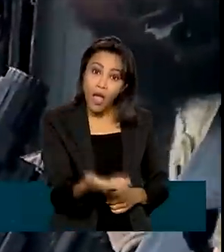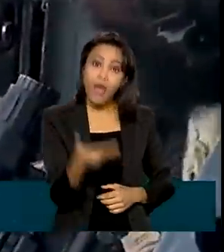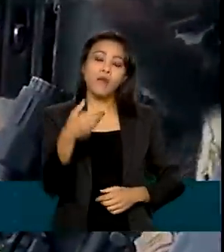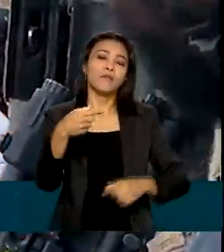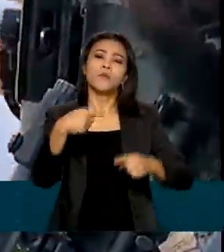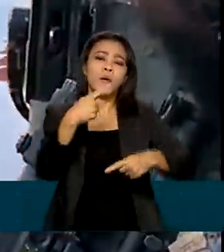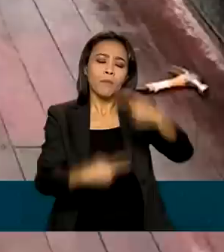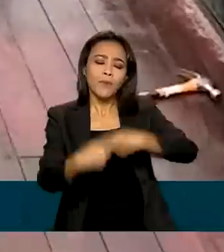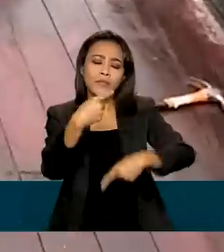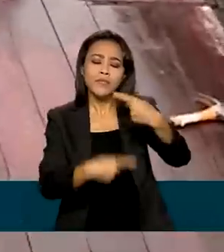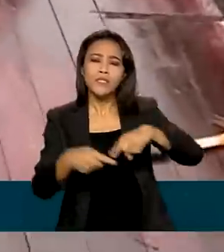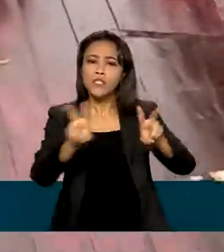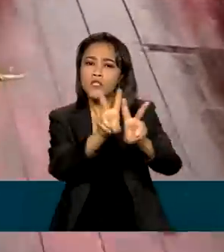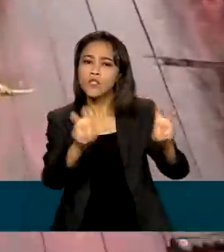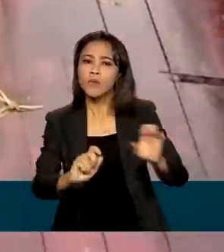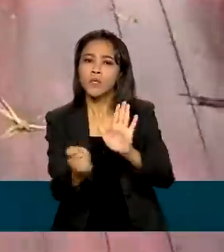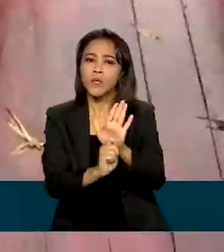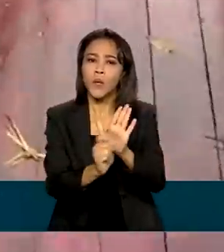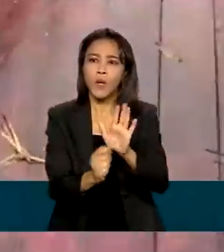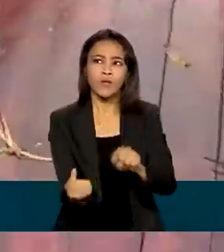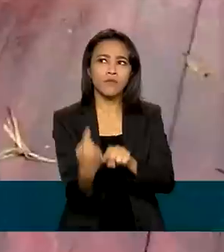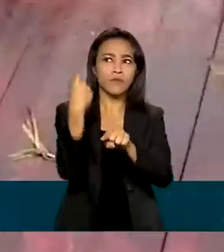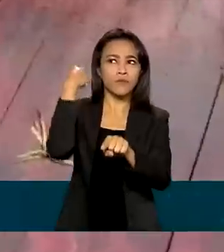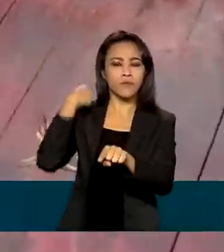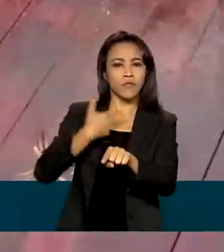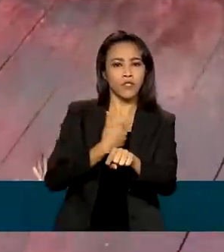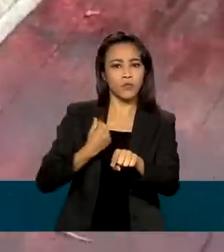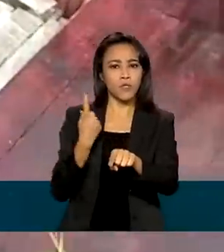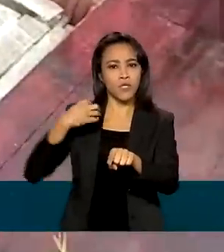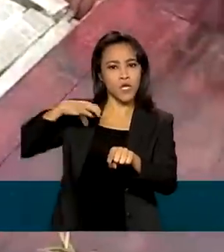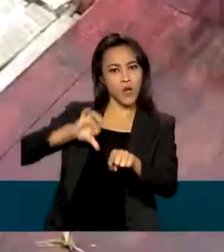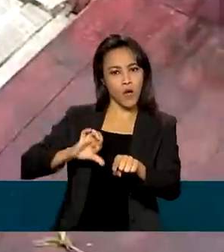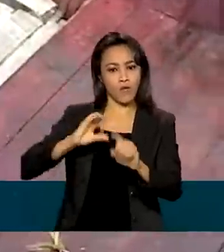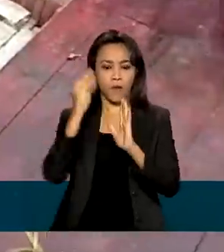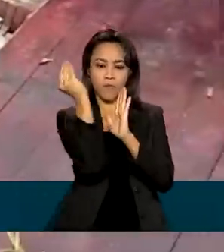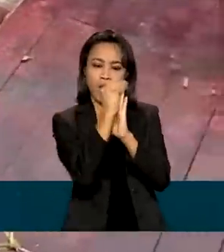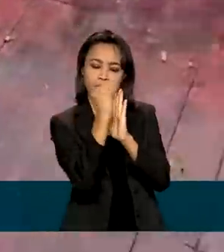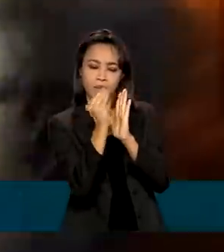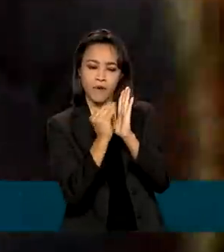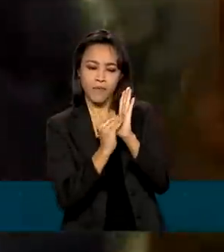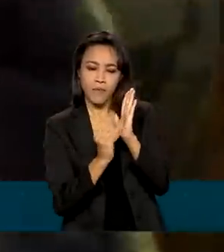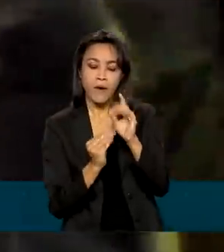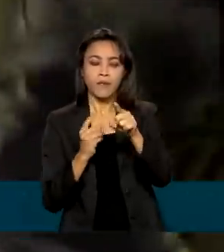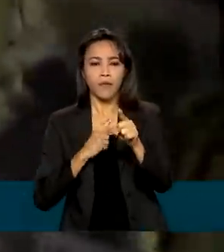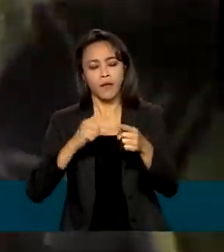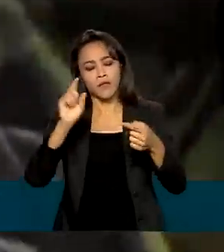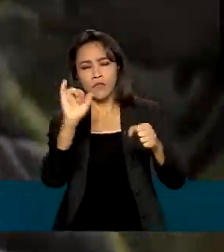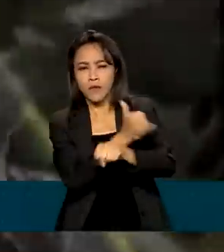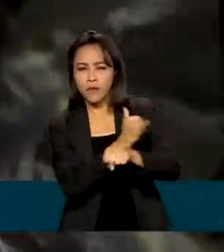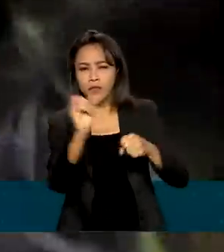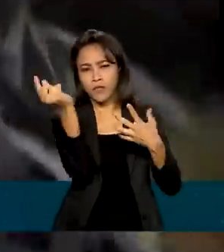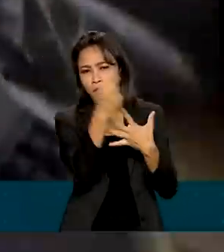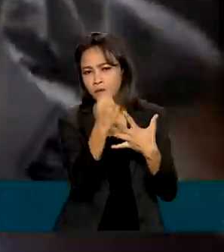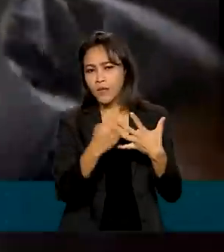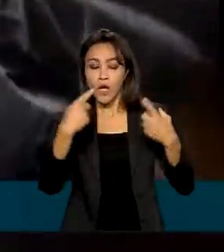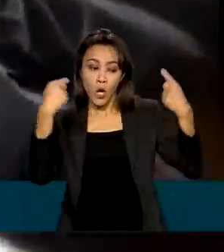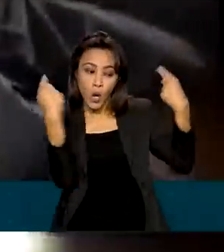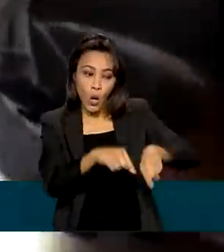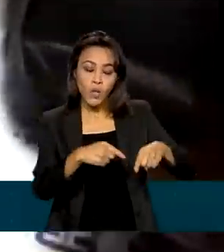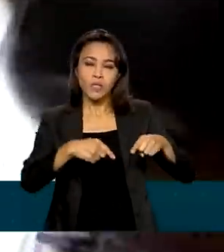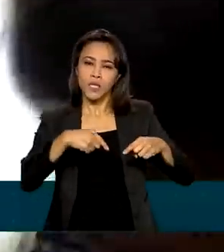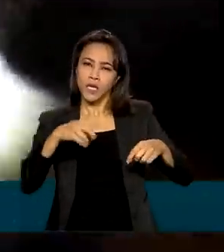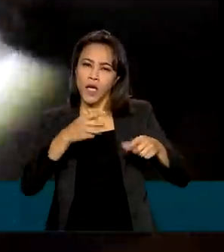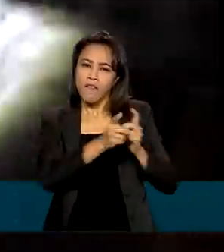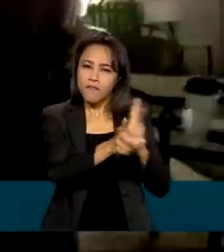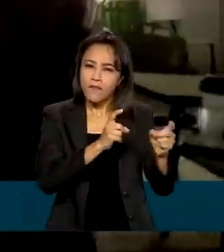drogas no Brasil definida em 2019 o planade integra desde as ações de combate ao tráfico de drogas